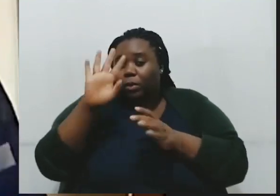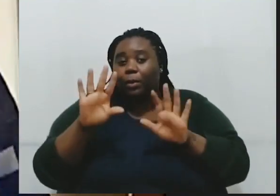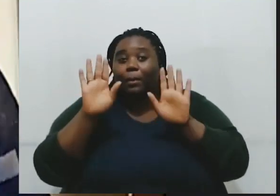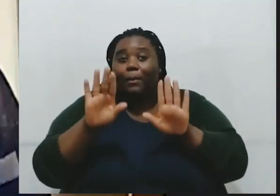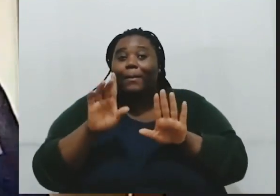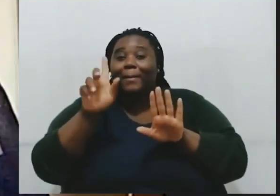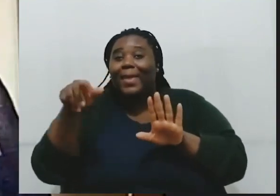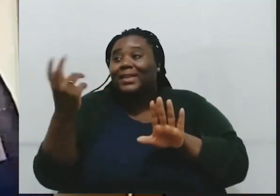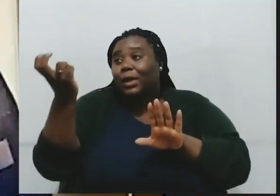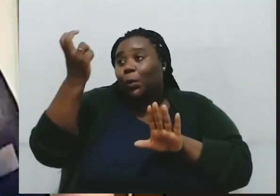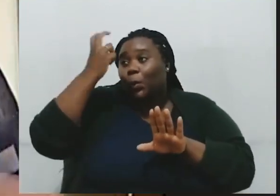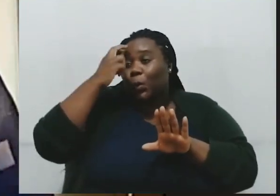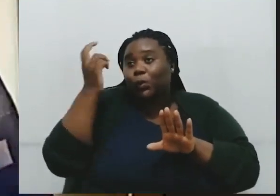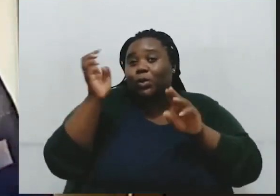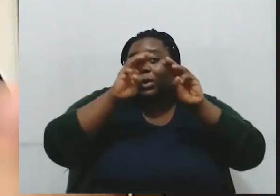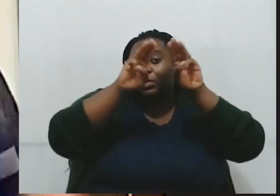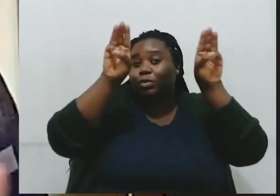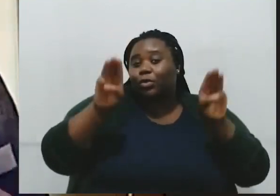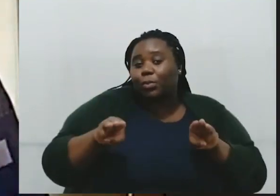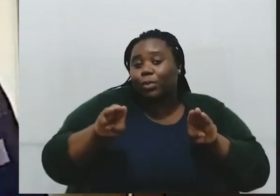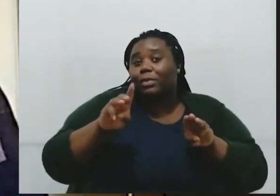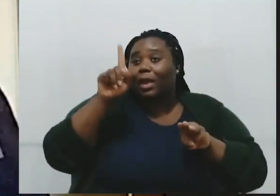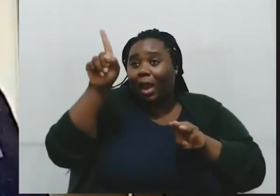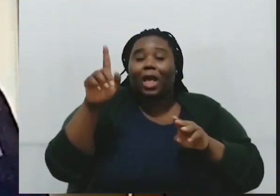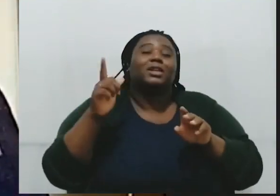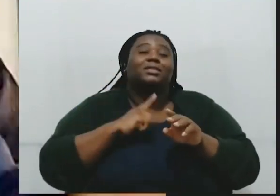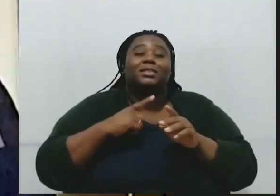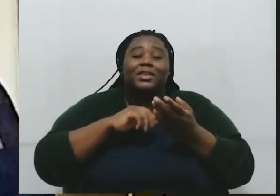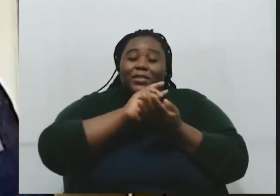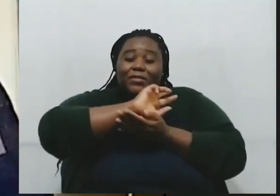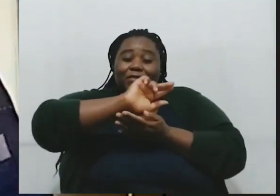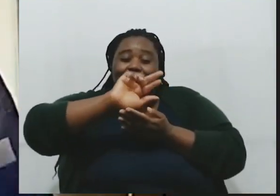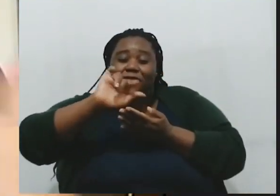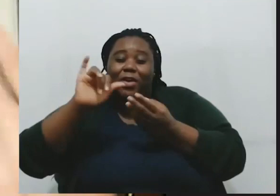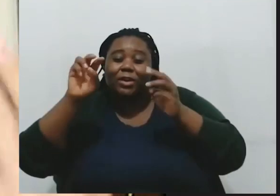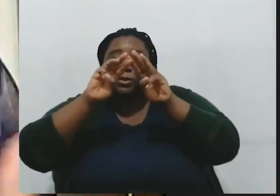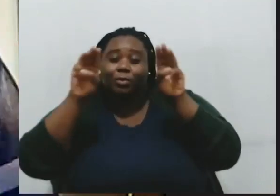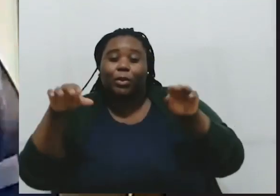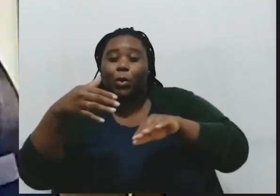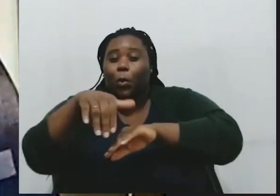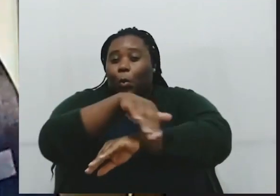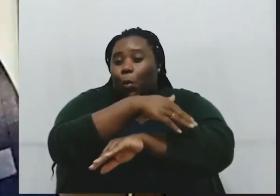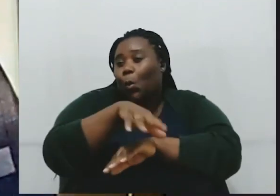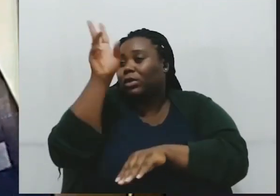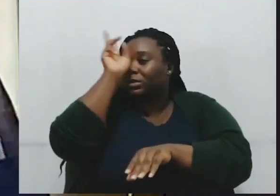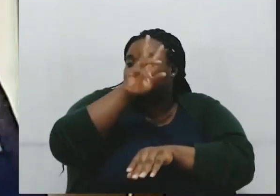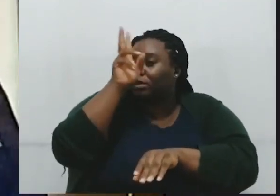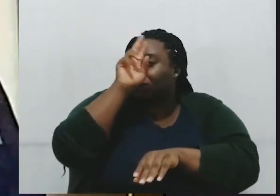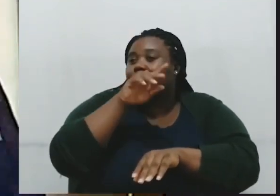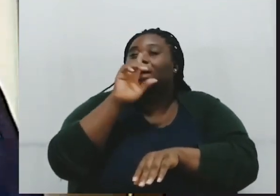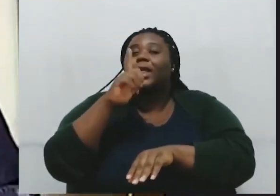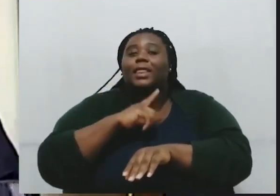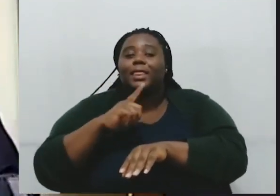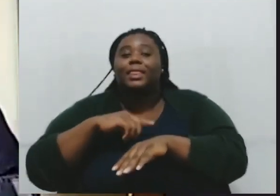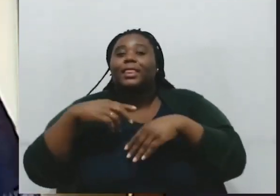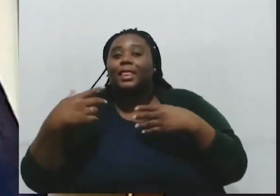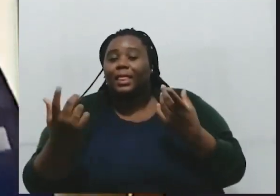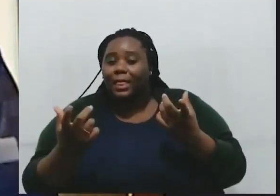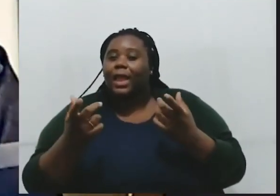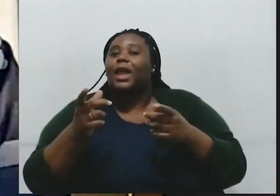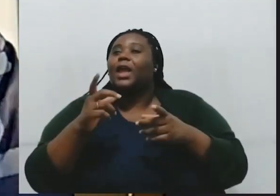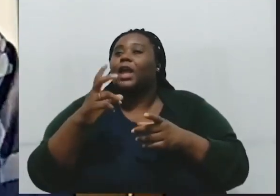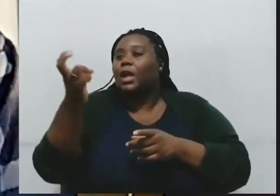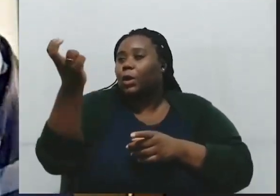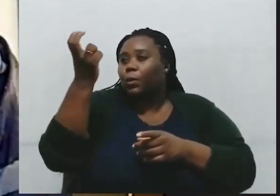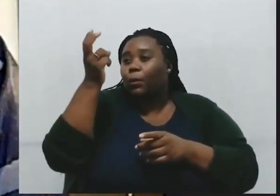cheia de museus e ruas históricas, né? Tem esse componente histórico ali que é muito pulsante,